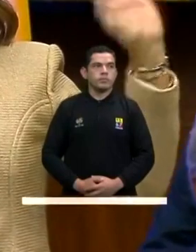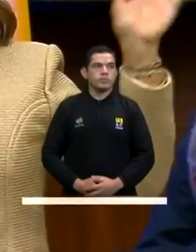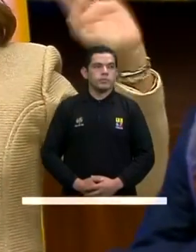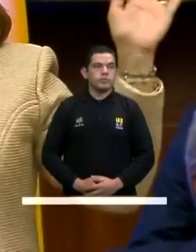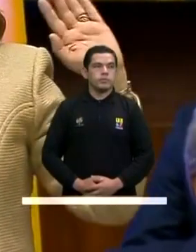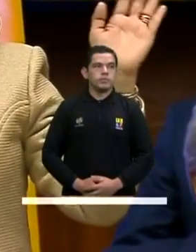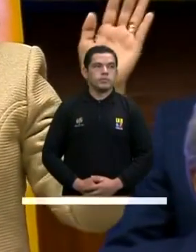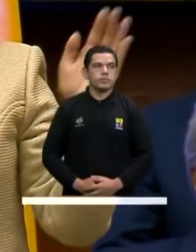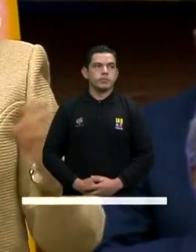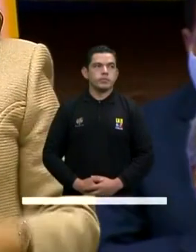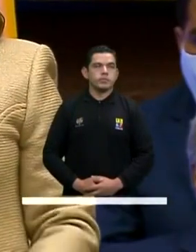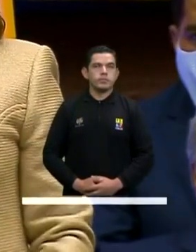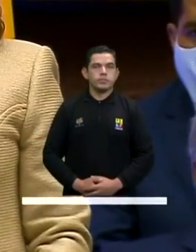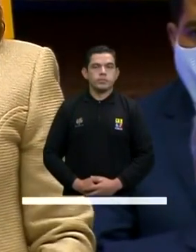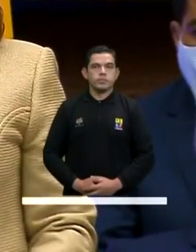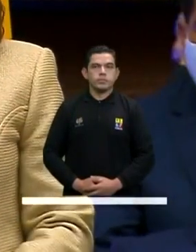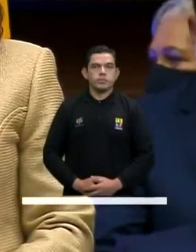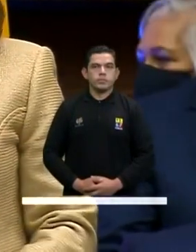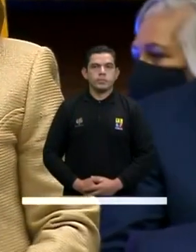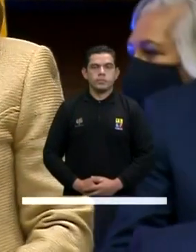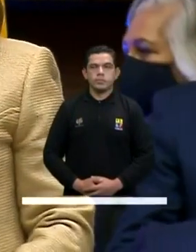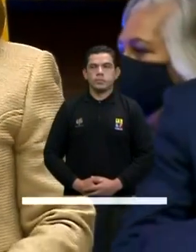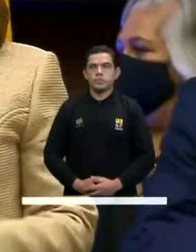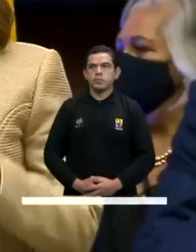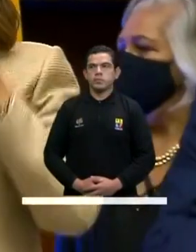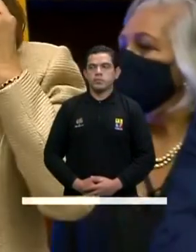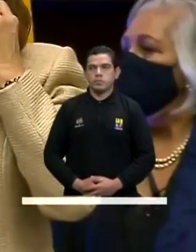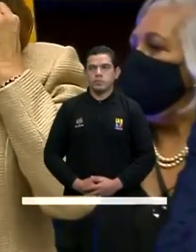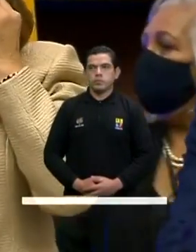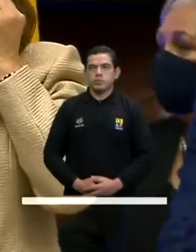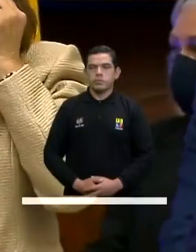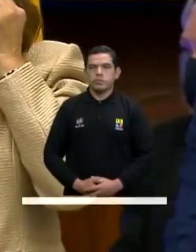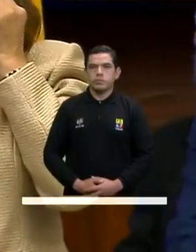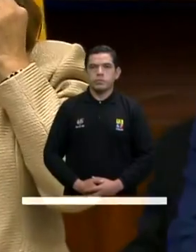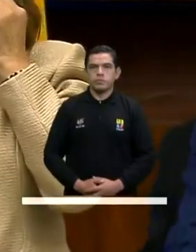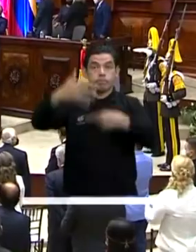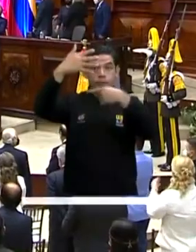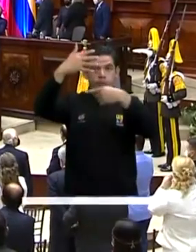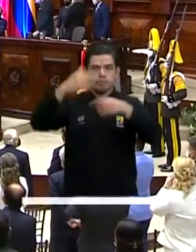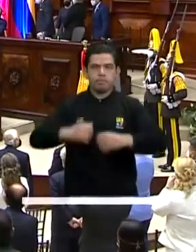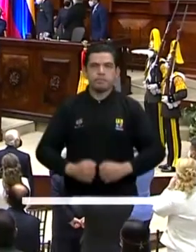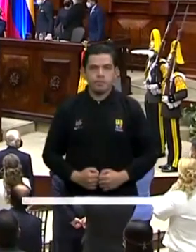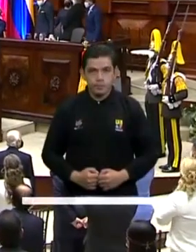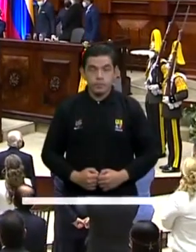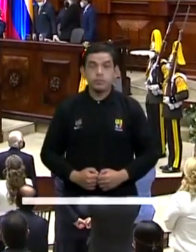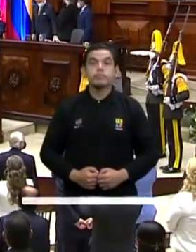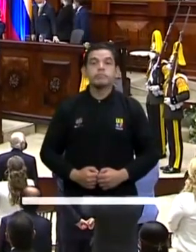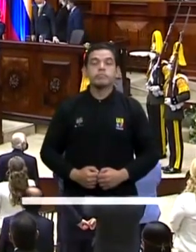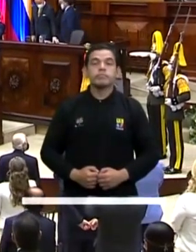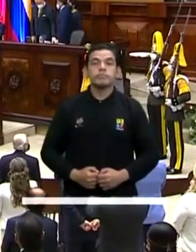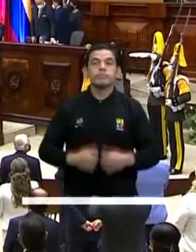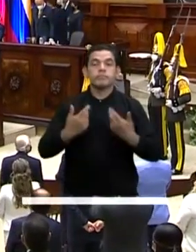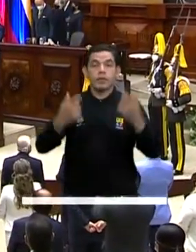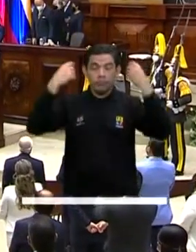ex-governante especialista Rafael Correia o ex-banqueiro herda um país em crise econômica que se aprofundou com a couve